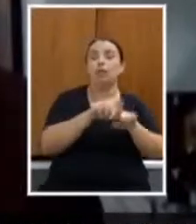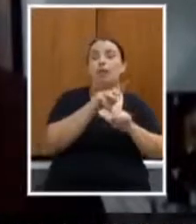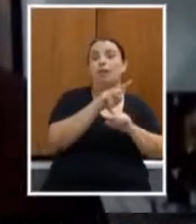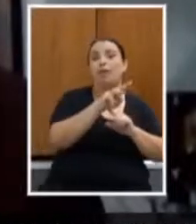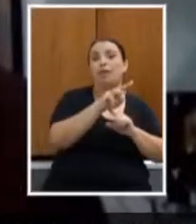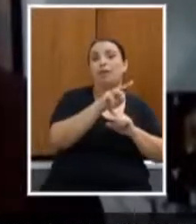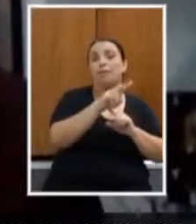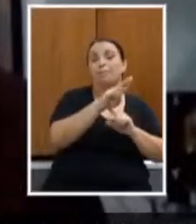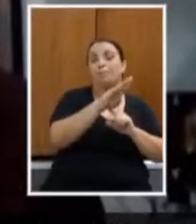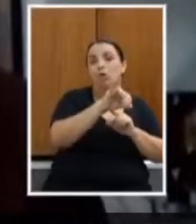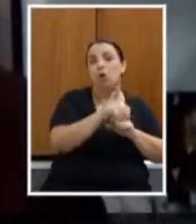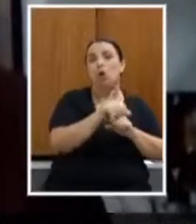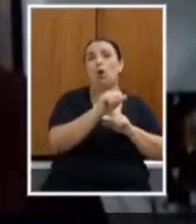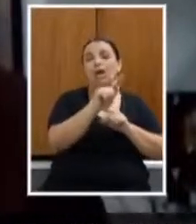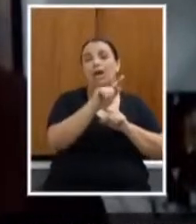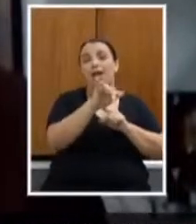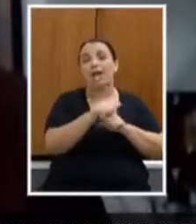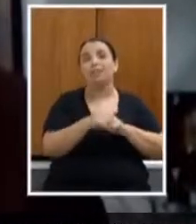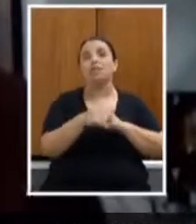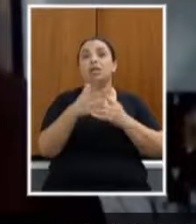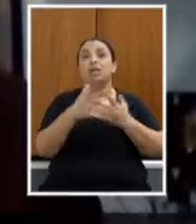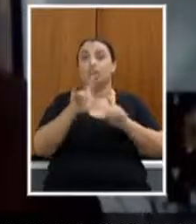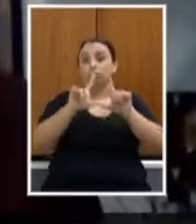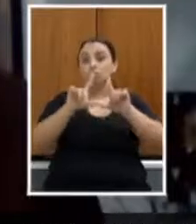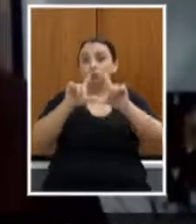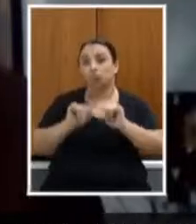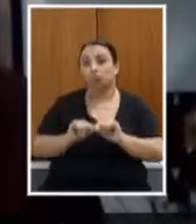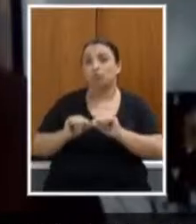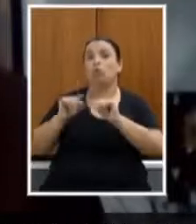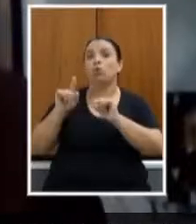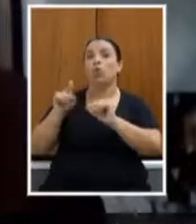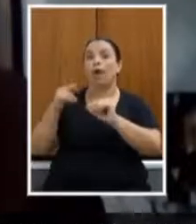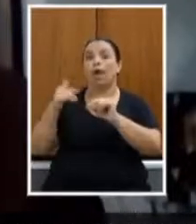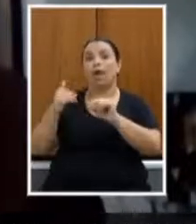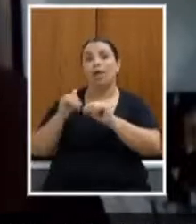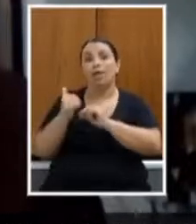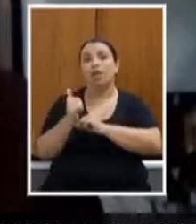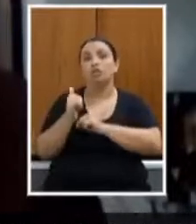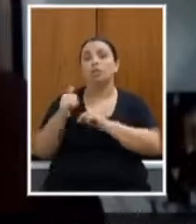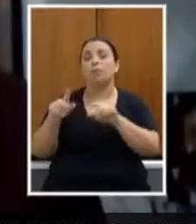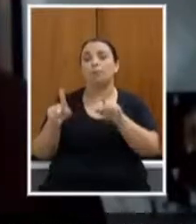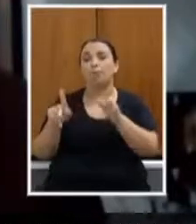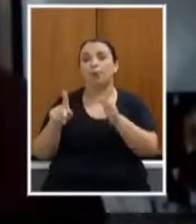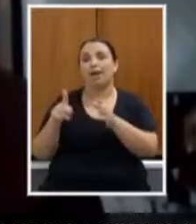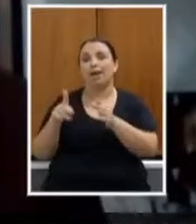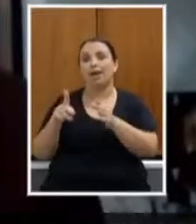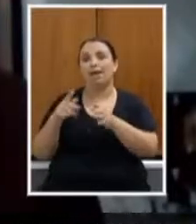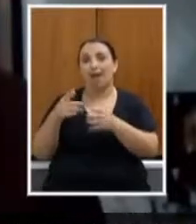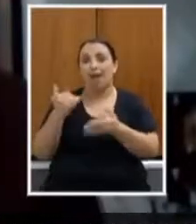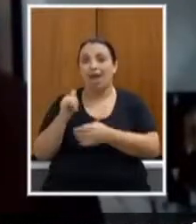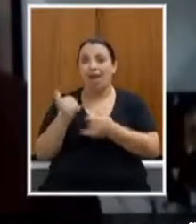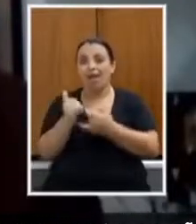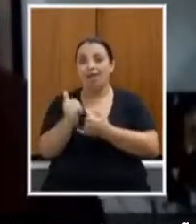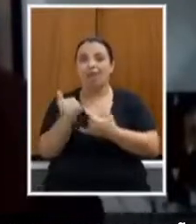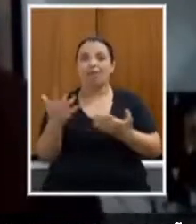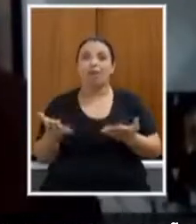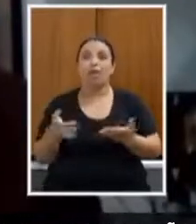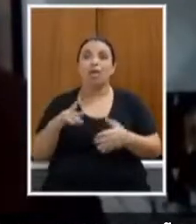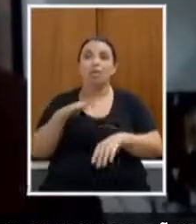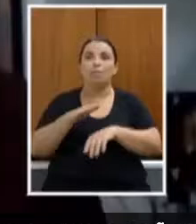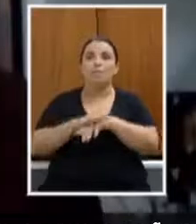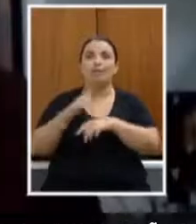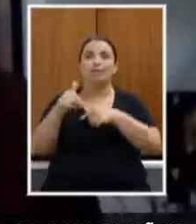energia solar também, nós vamos ter a oportunidade de gerar mais empregos, mais energia limpa, e Minas